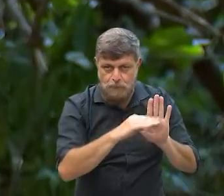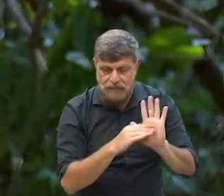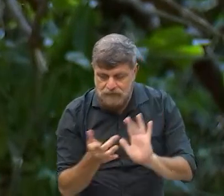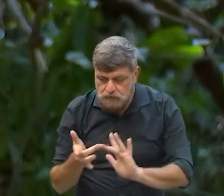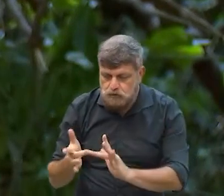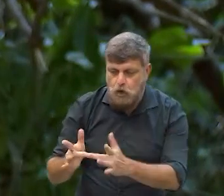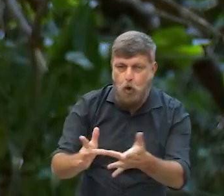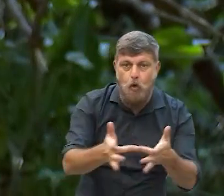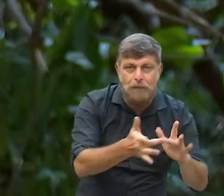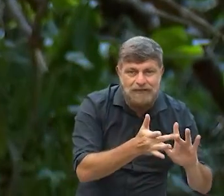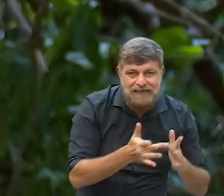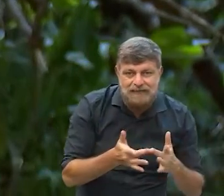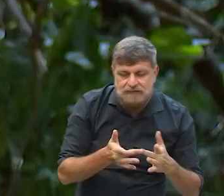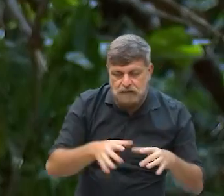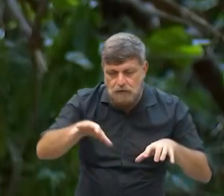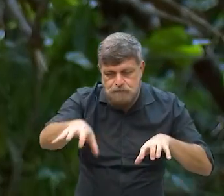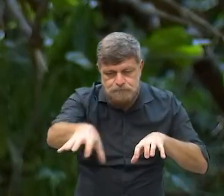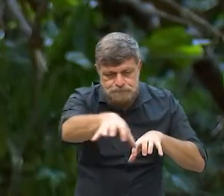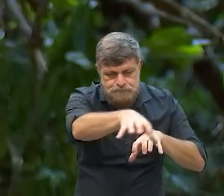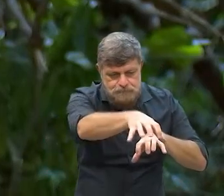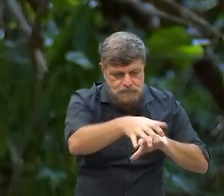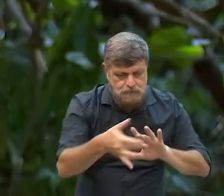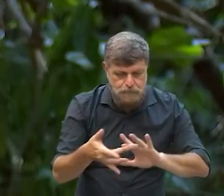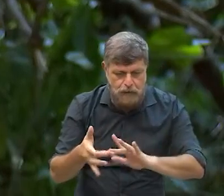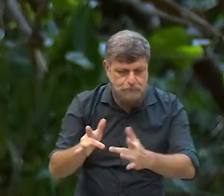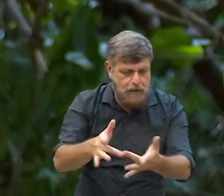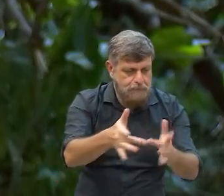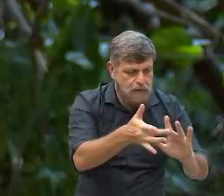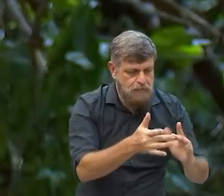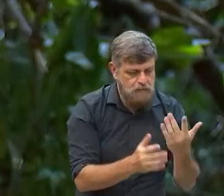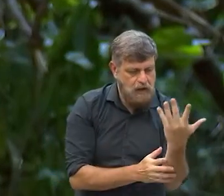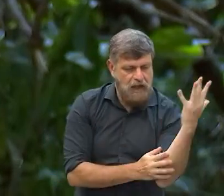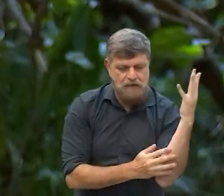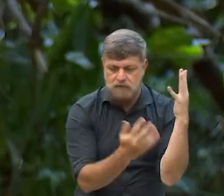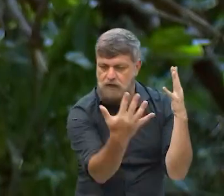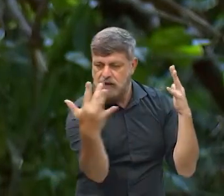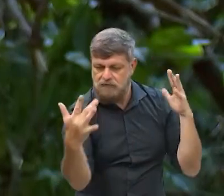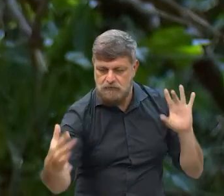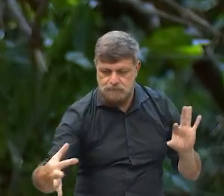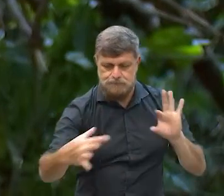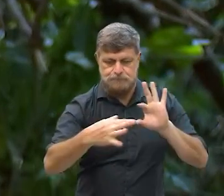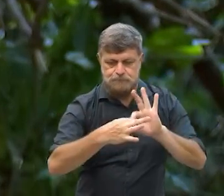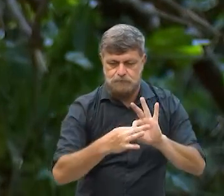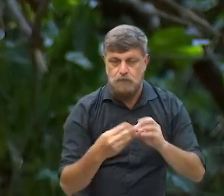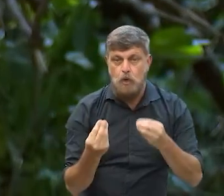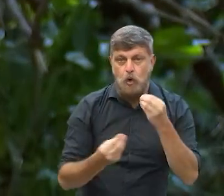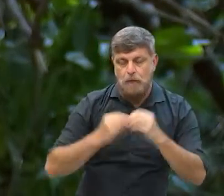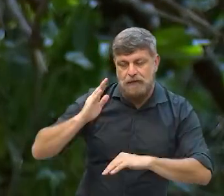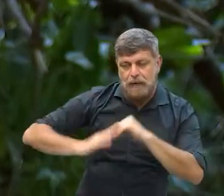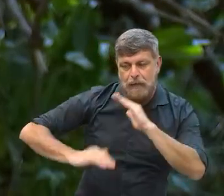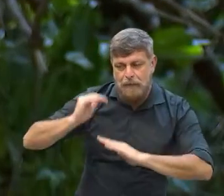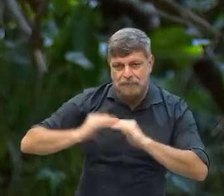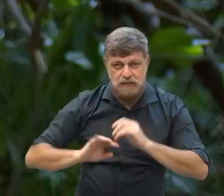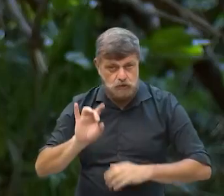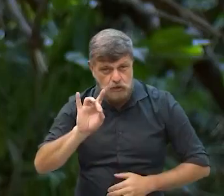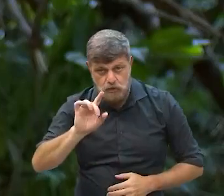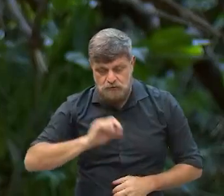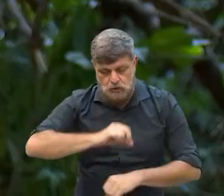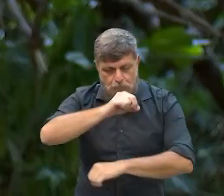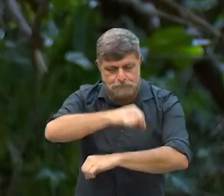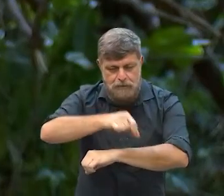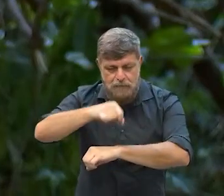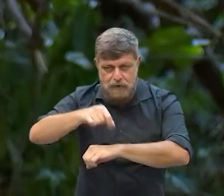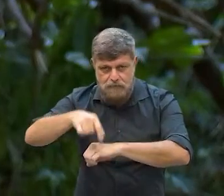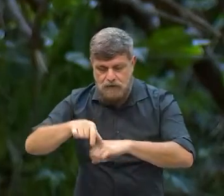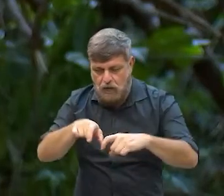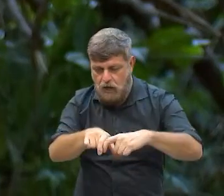comunicação e articulação da nossa área de conectividade, o plano que visa como a gente vai implementar as ações, que não são só de restauração e